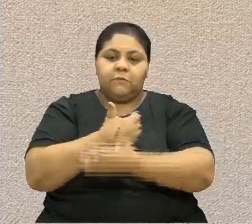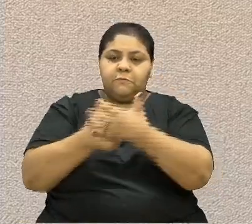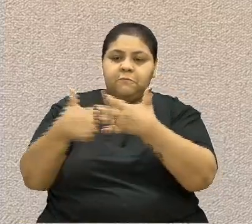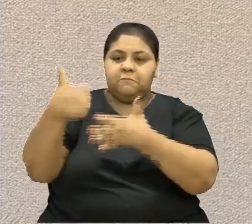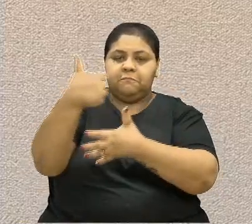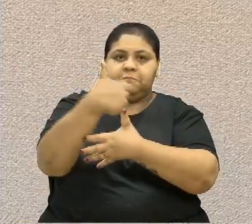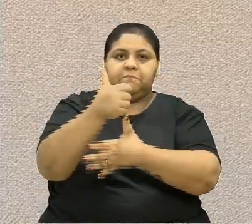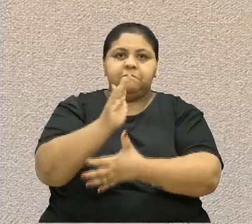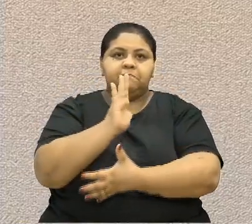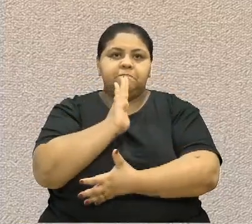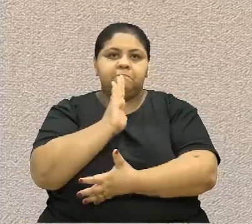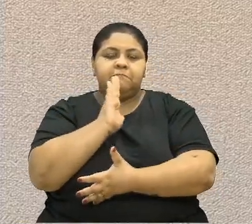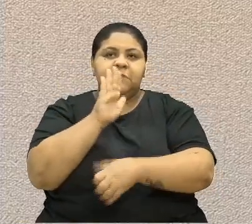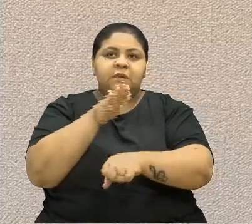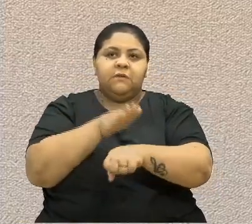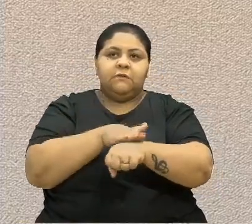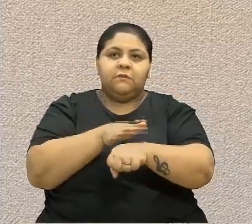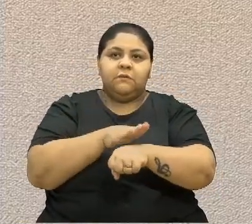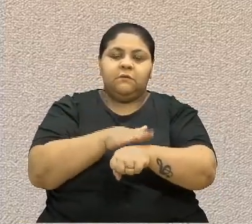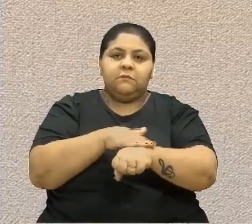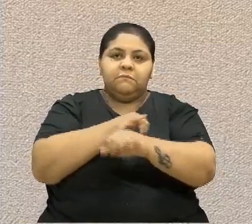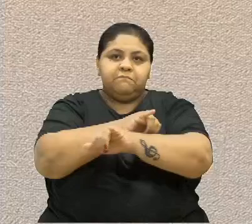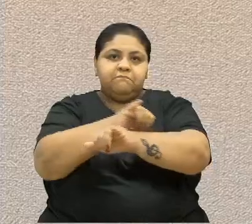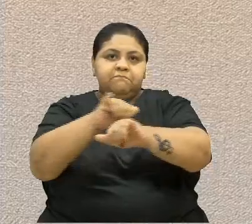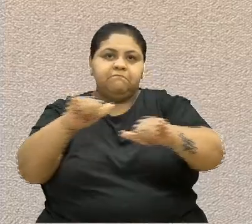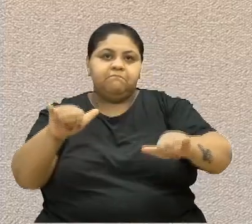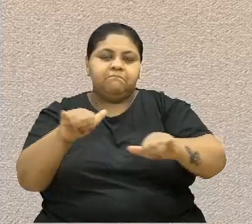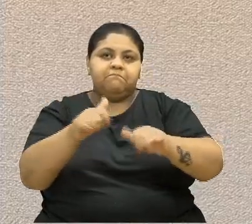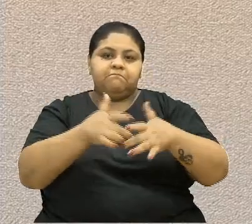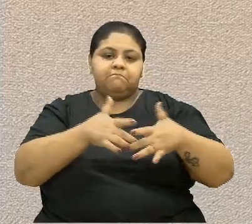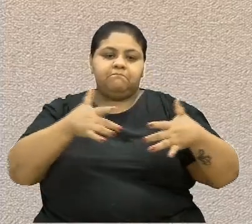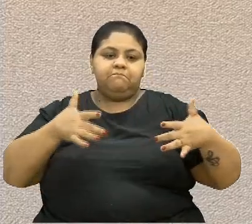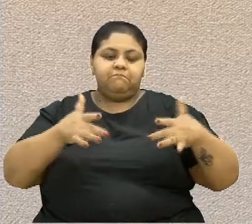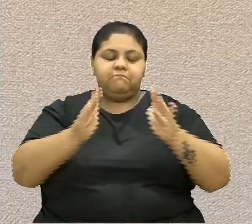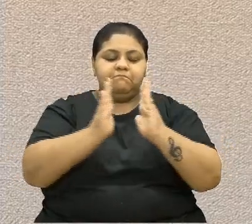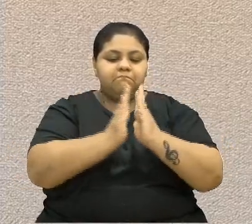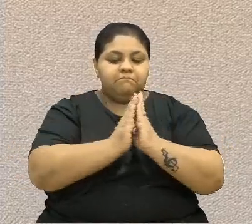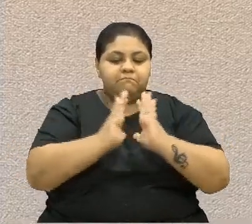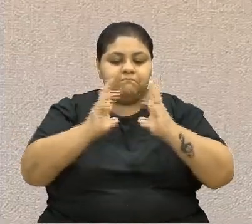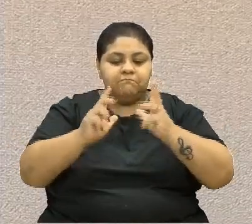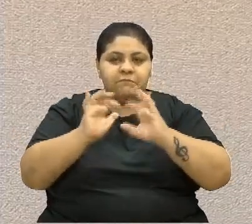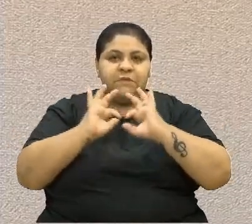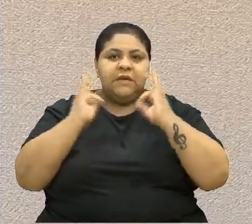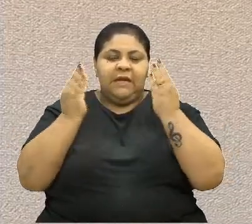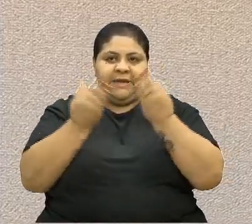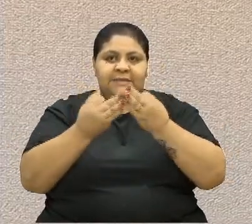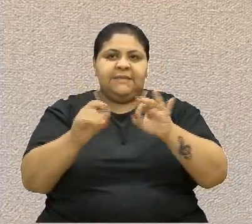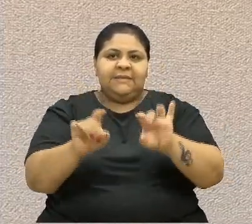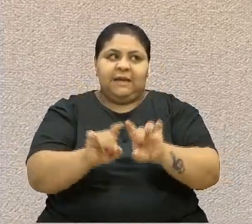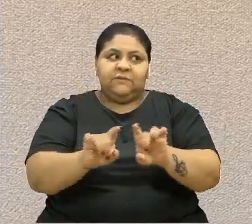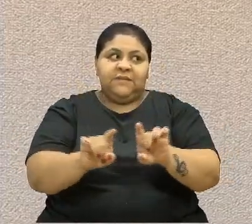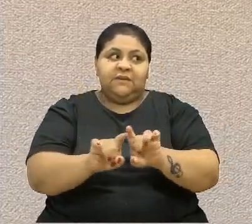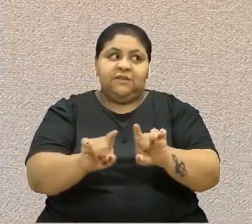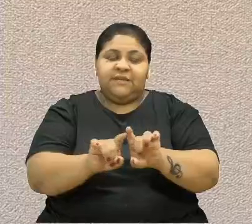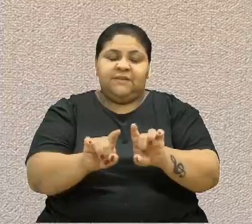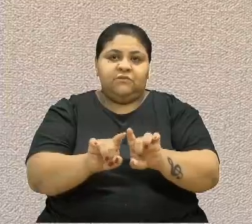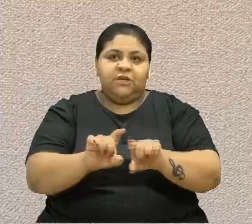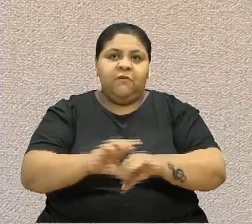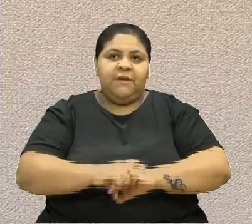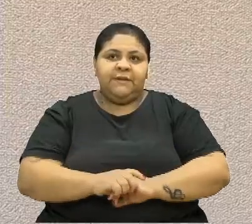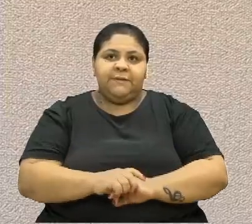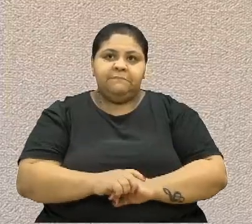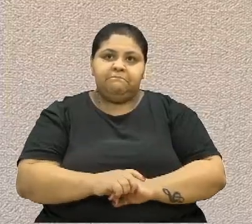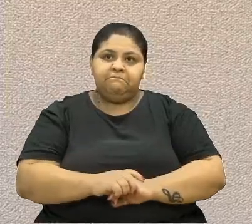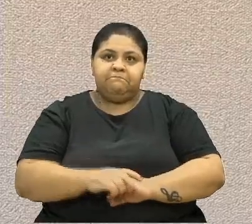conhecê-la. Neste momento de dor, estendo minha solidariedade e minhas orações a todos os familiares, amigos que sentem sua partida.